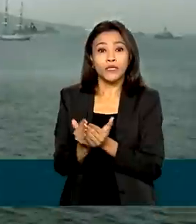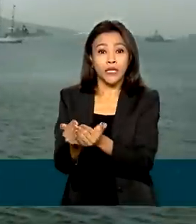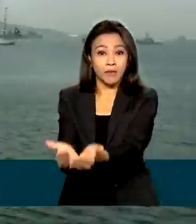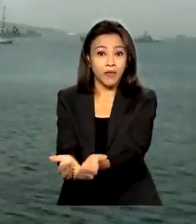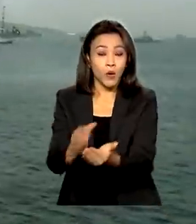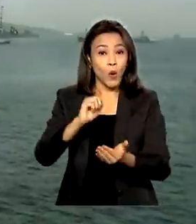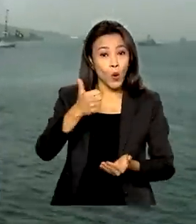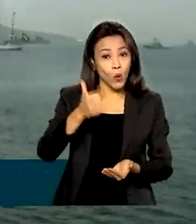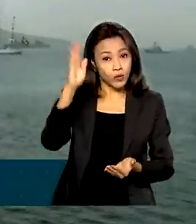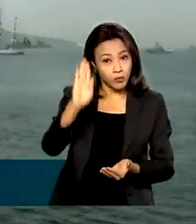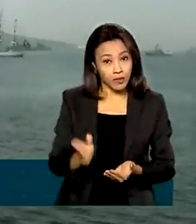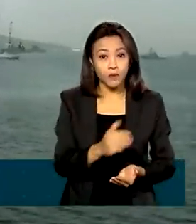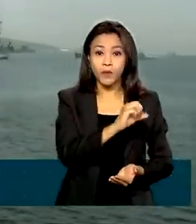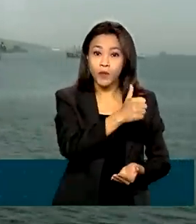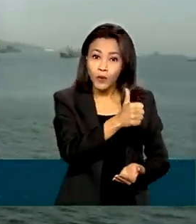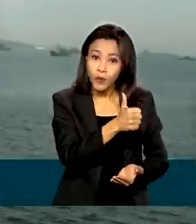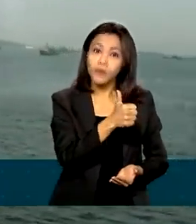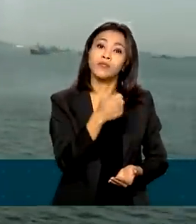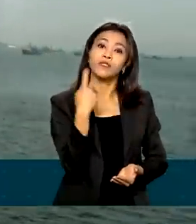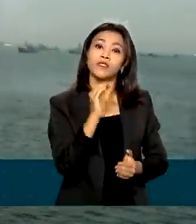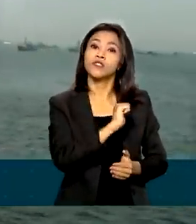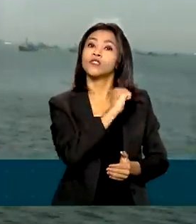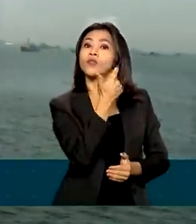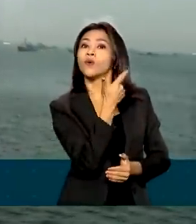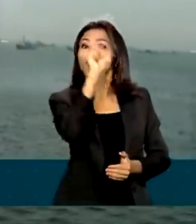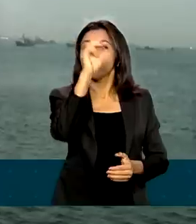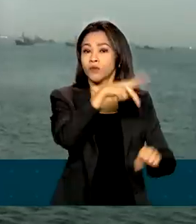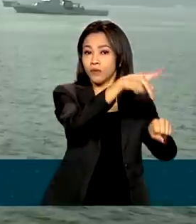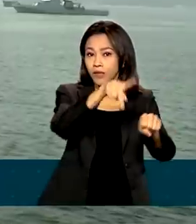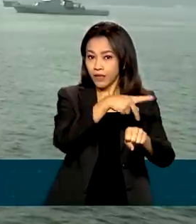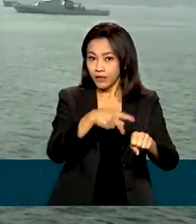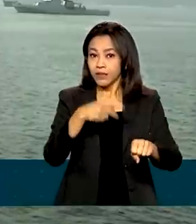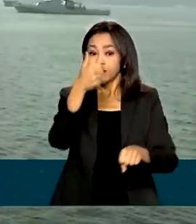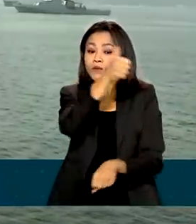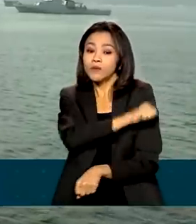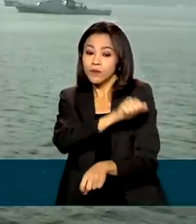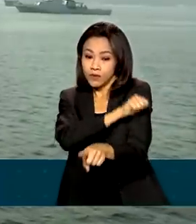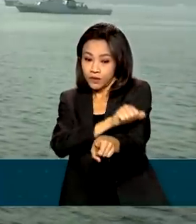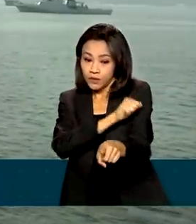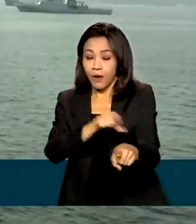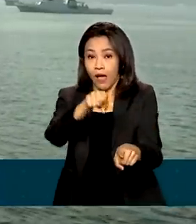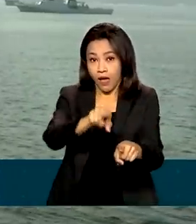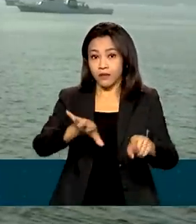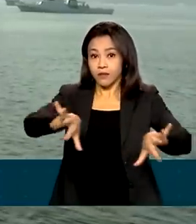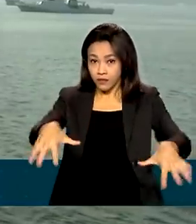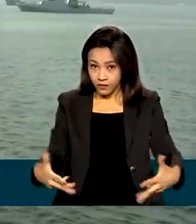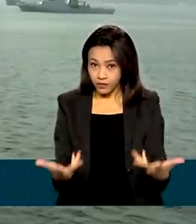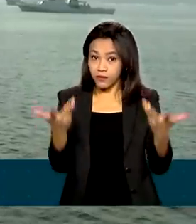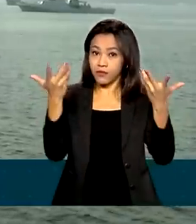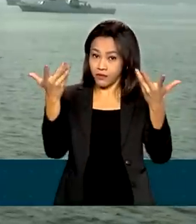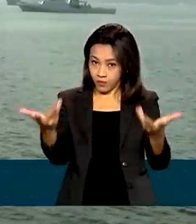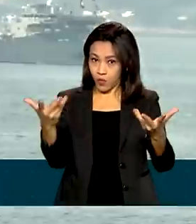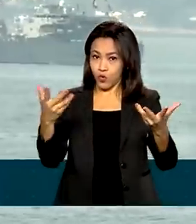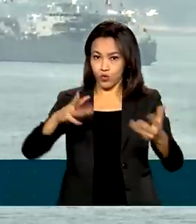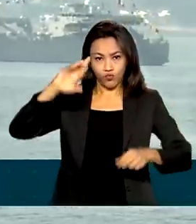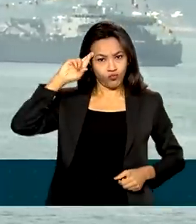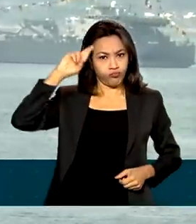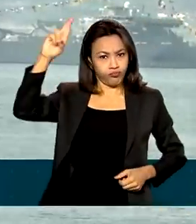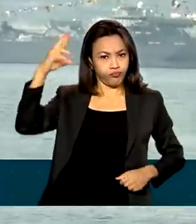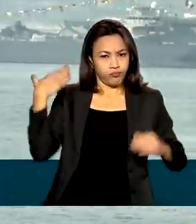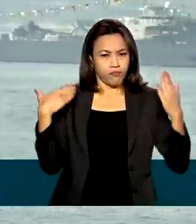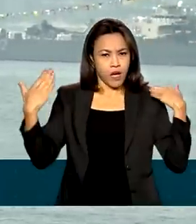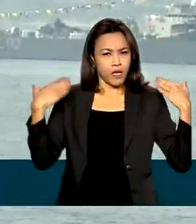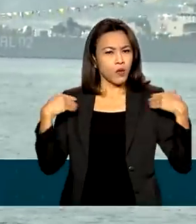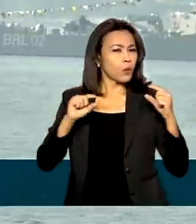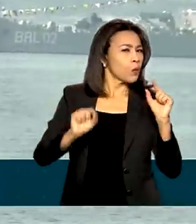11 estrangeiros, na Baía de Guanabara, no Rio de Janeiro. A cerimônia, de acordo com o comando da Marinha, é um